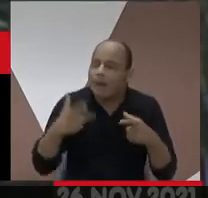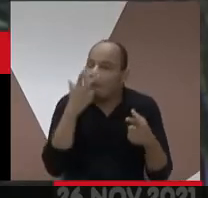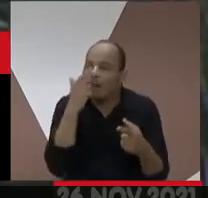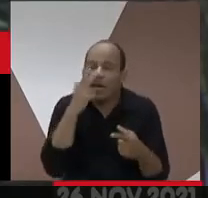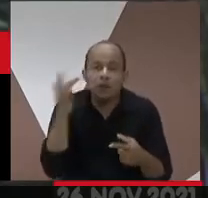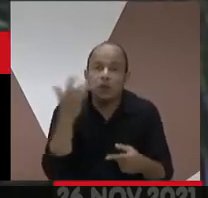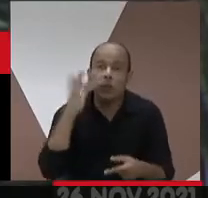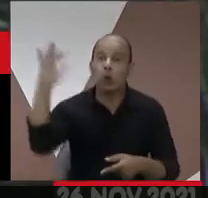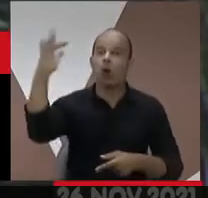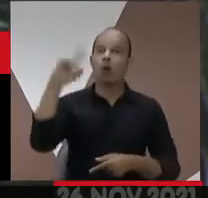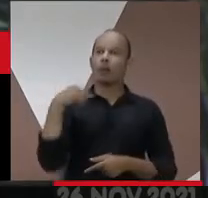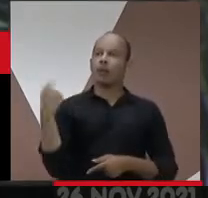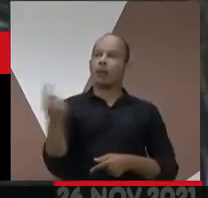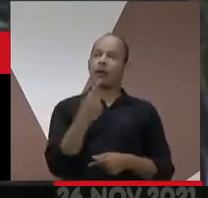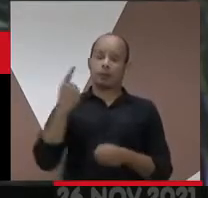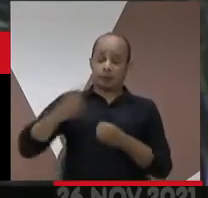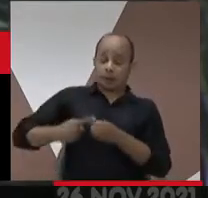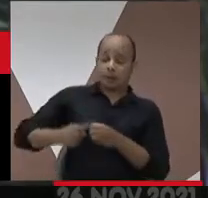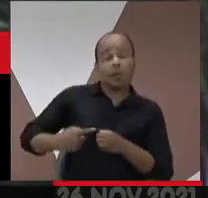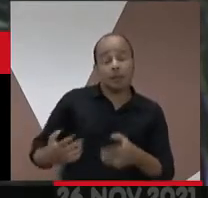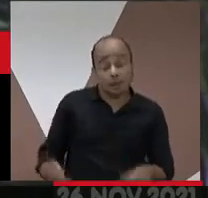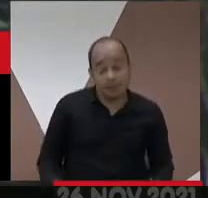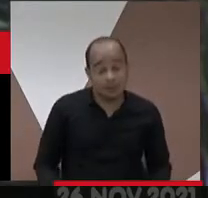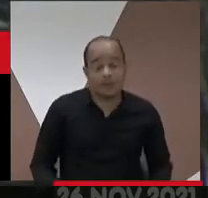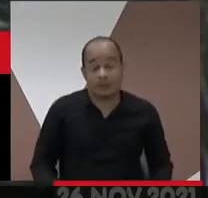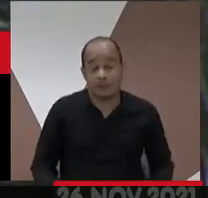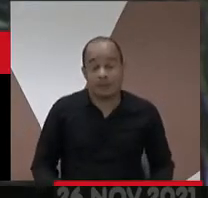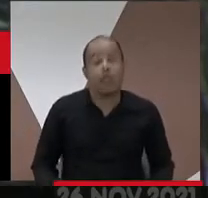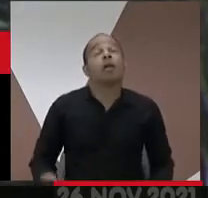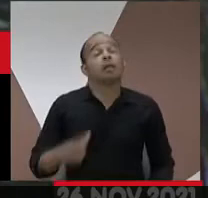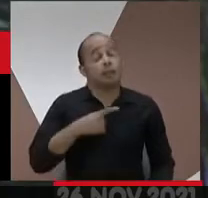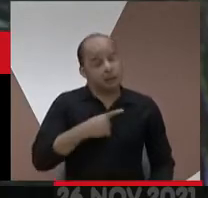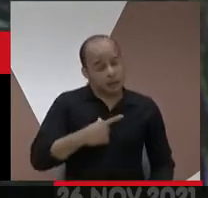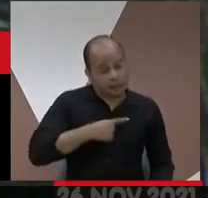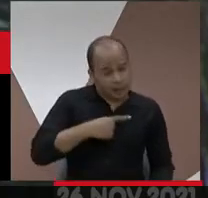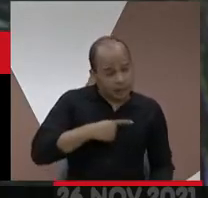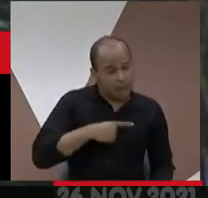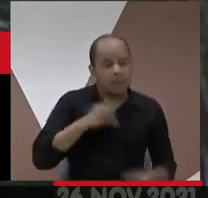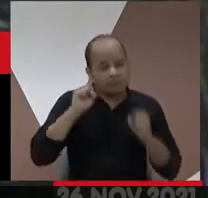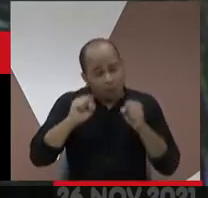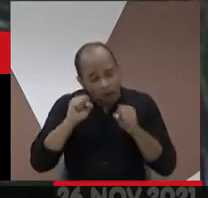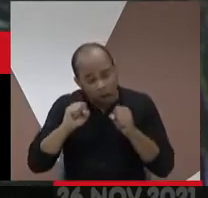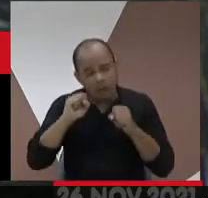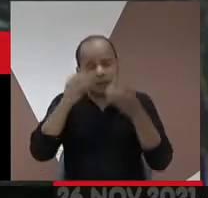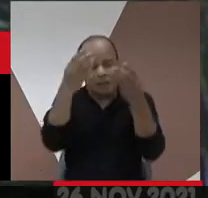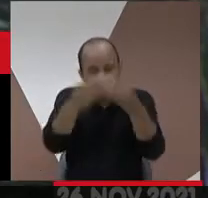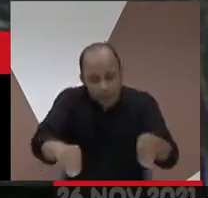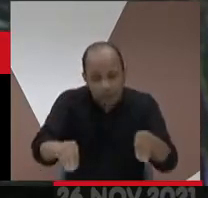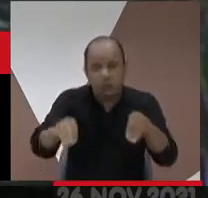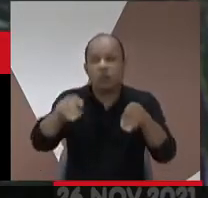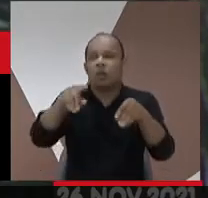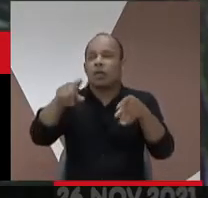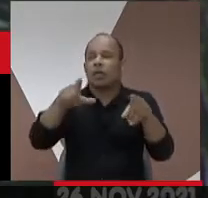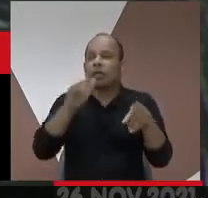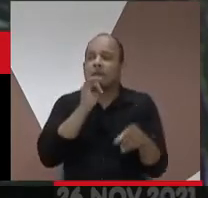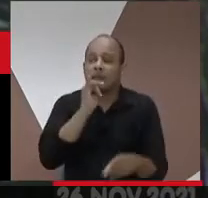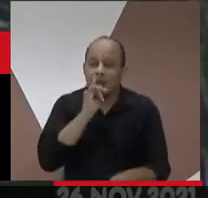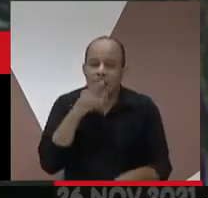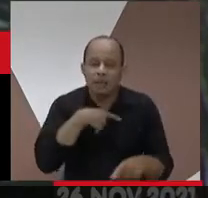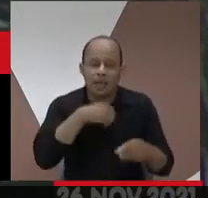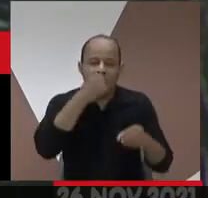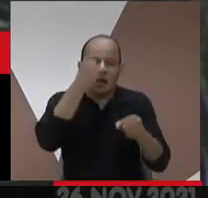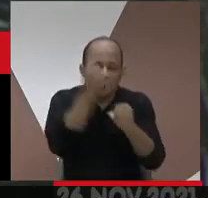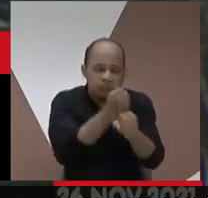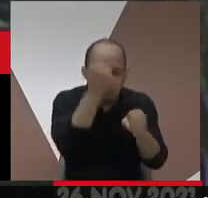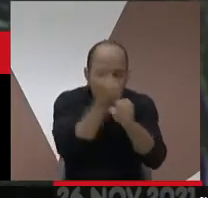região metropolitana, porque todas as outras captações podem ser atingidas pela lama das mineradoras. Então,